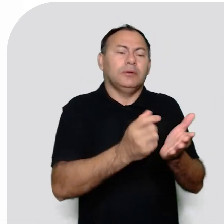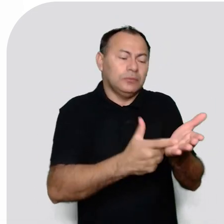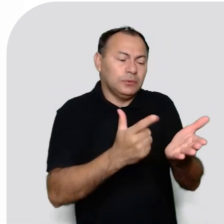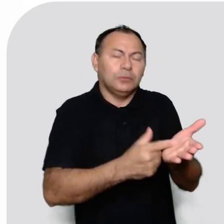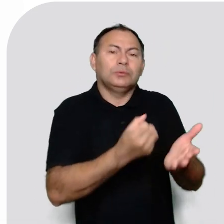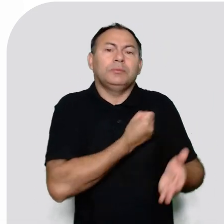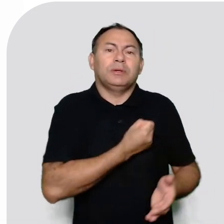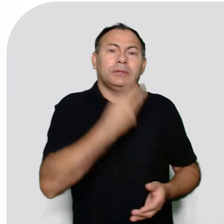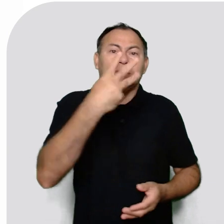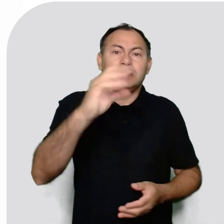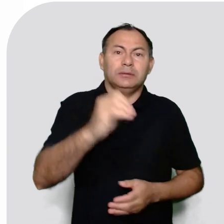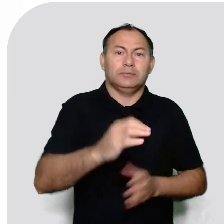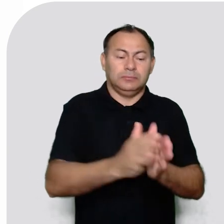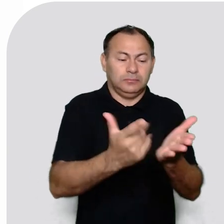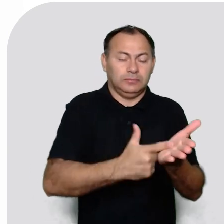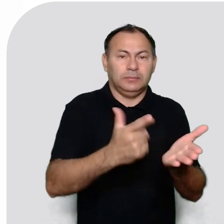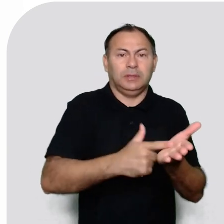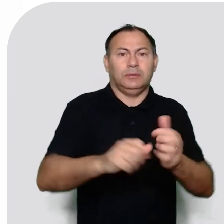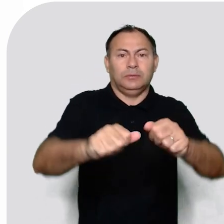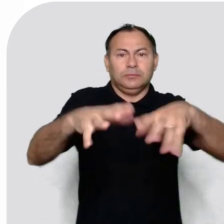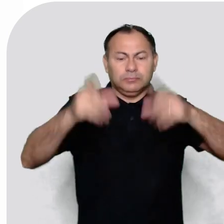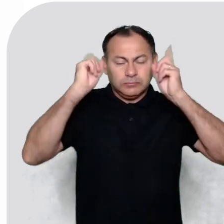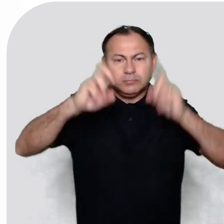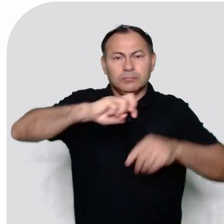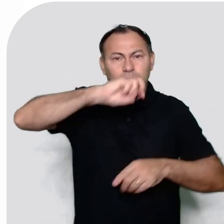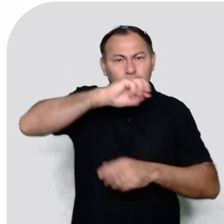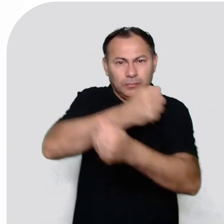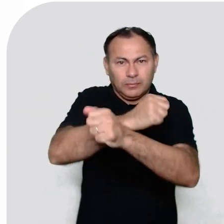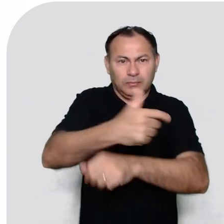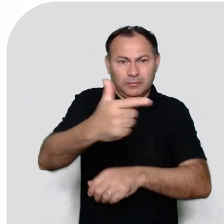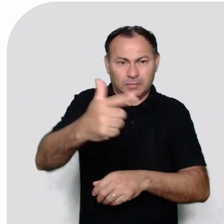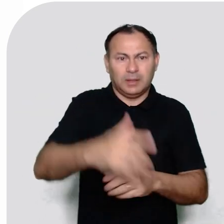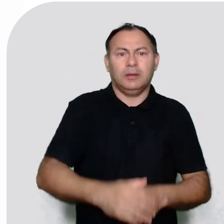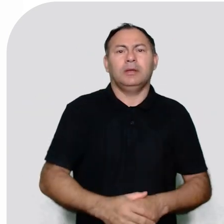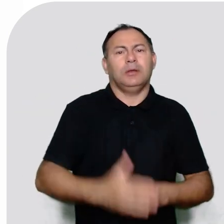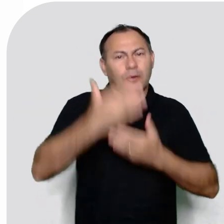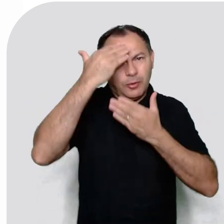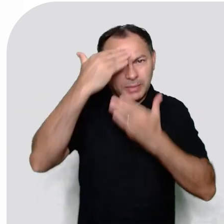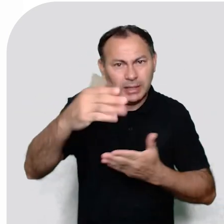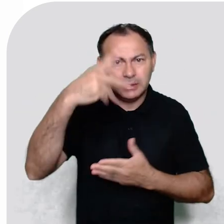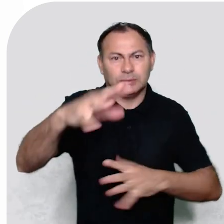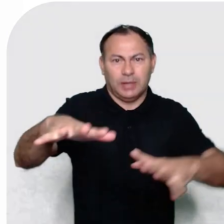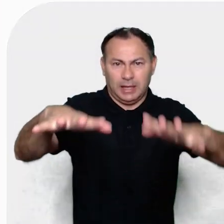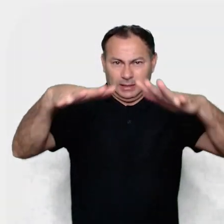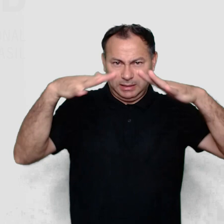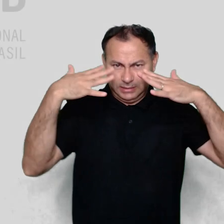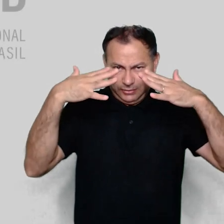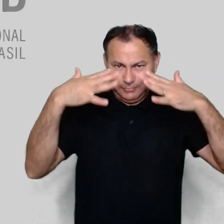Cadernos do Concílio, edições CNBB. E muito obrigado por sua atenção.